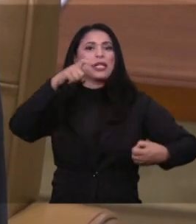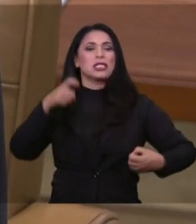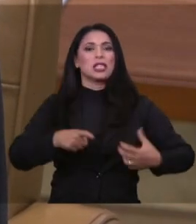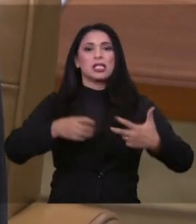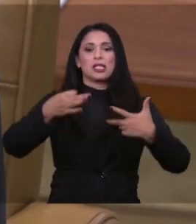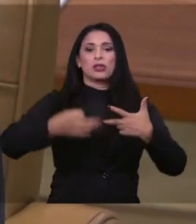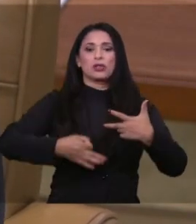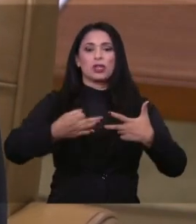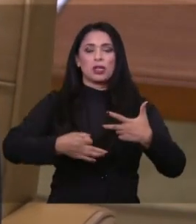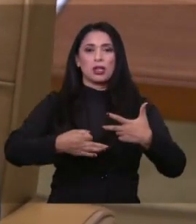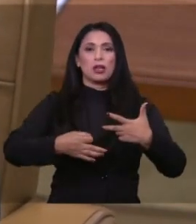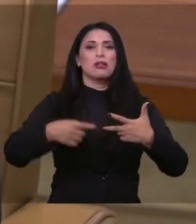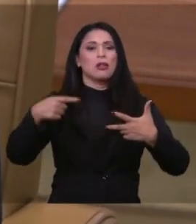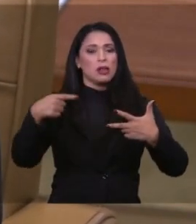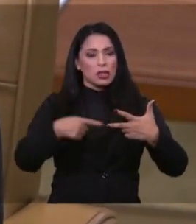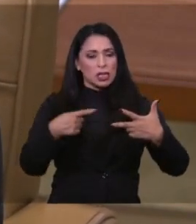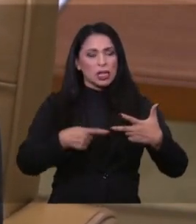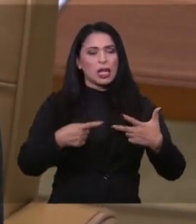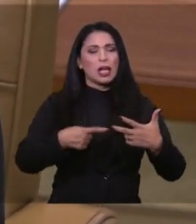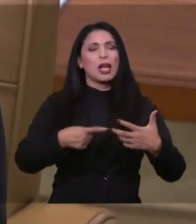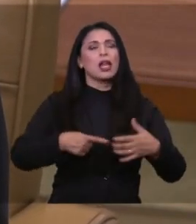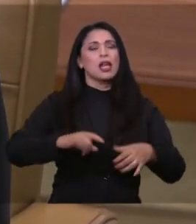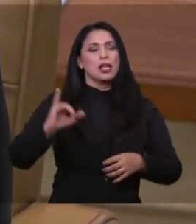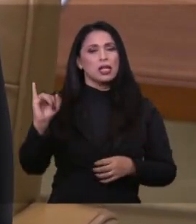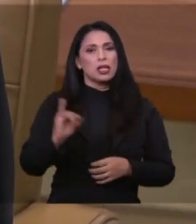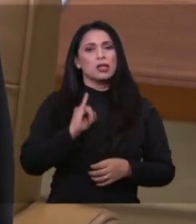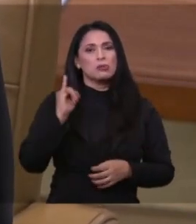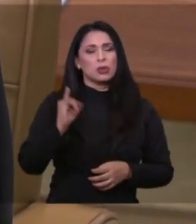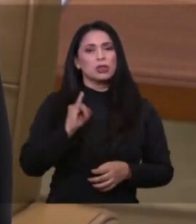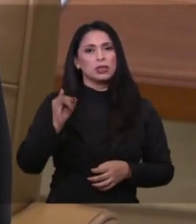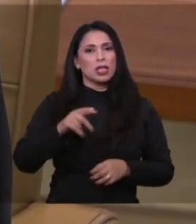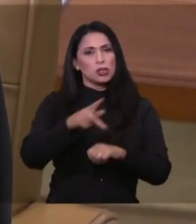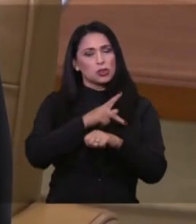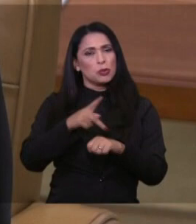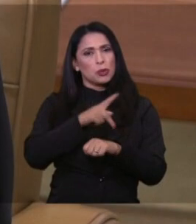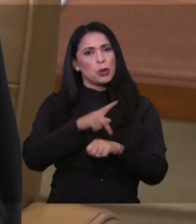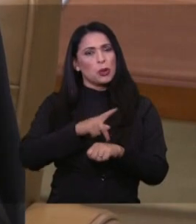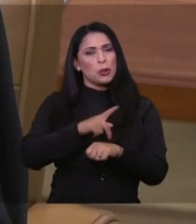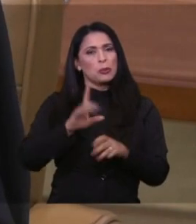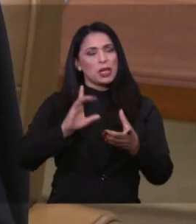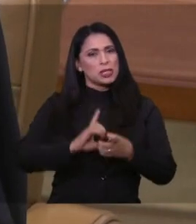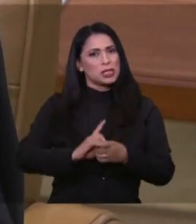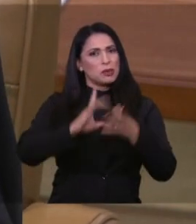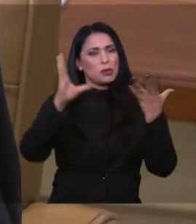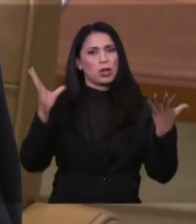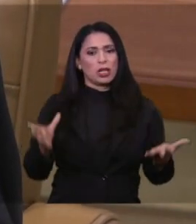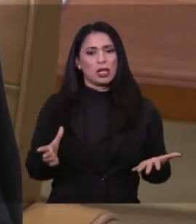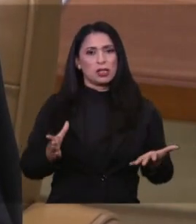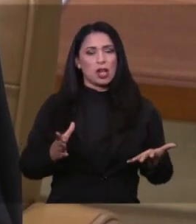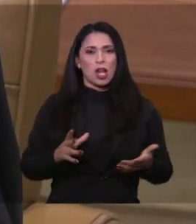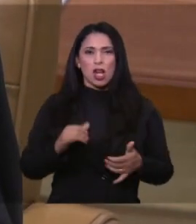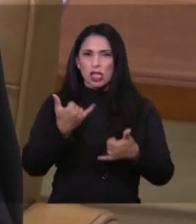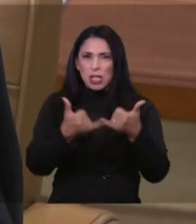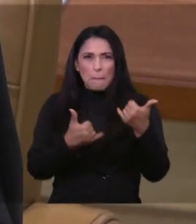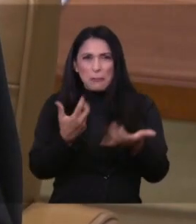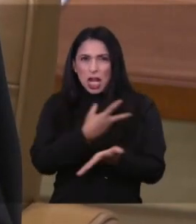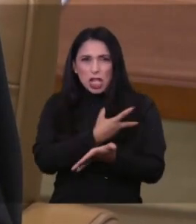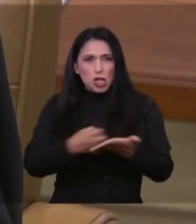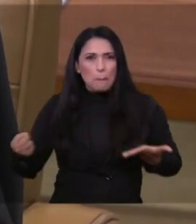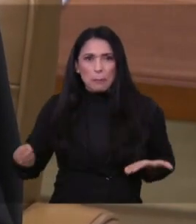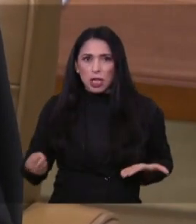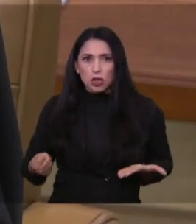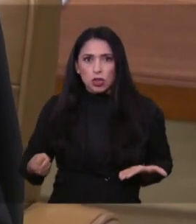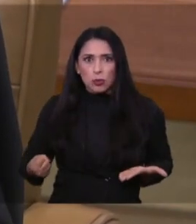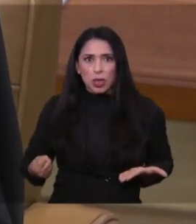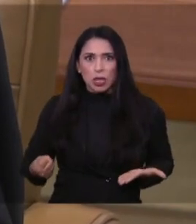cânone inafastável do Estado democrático de direito. Não se brinca de impeachment. Isto é